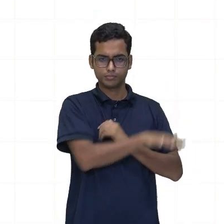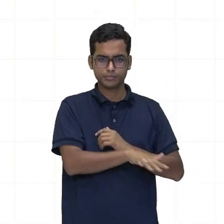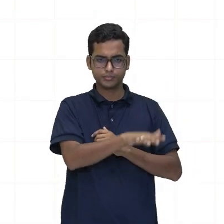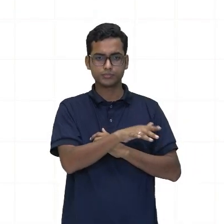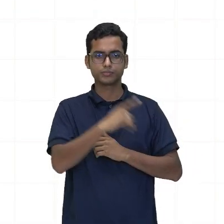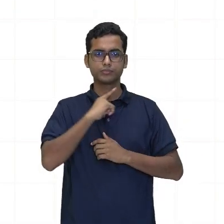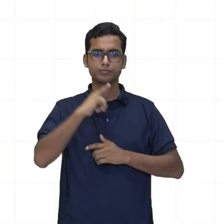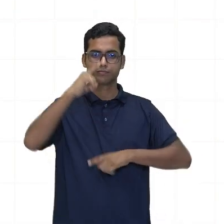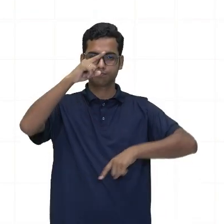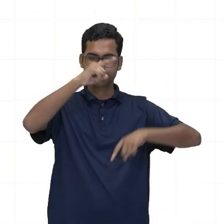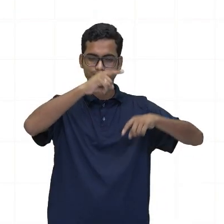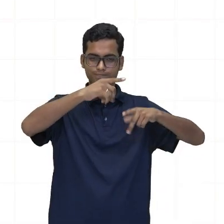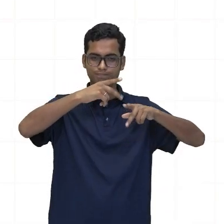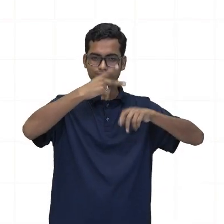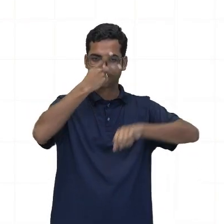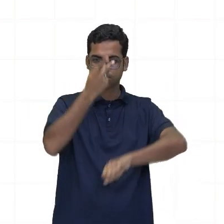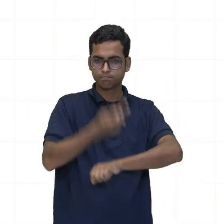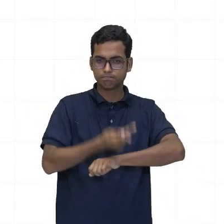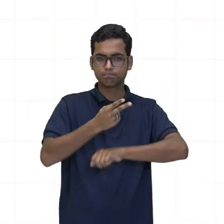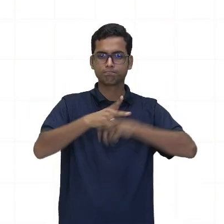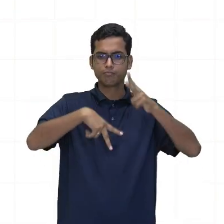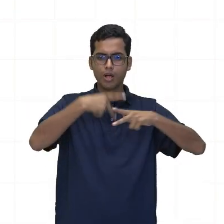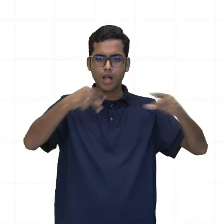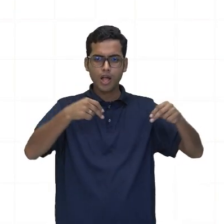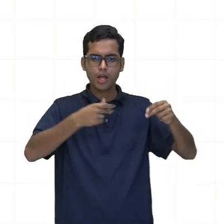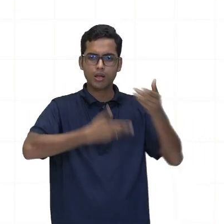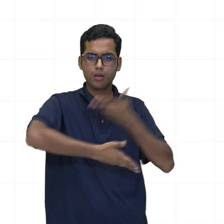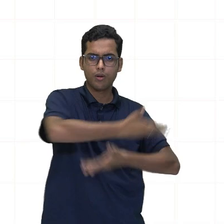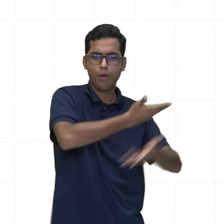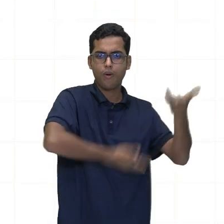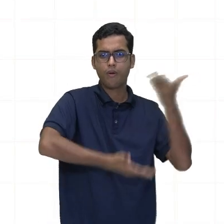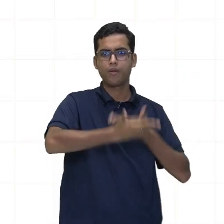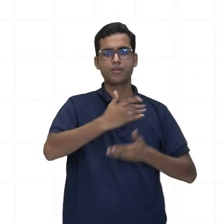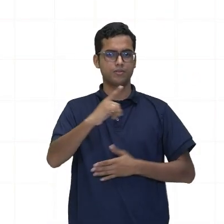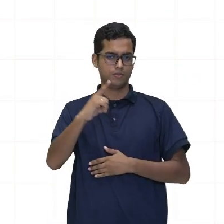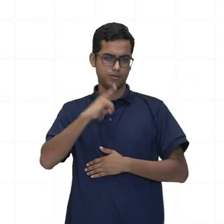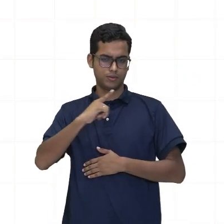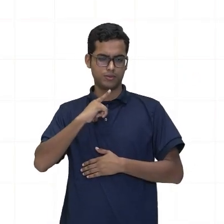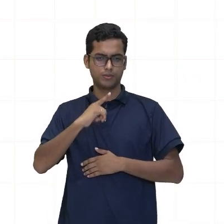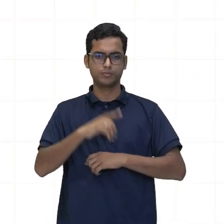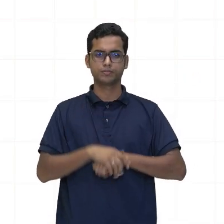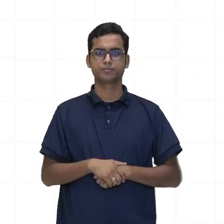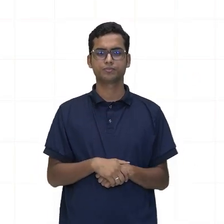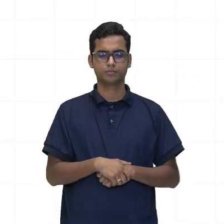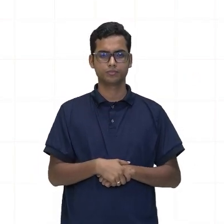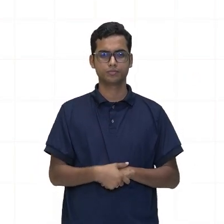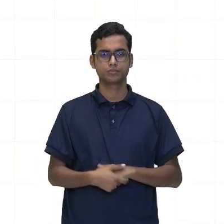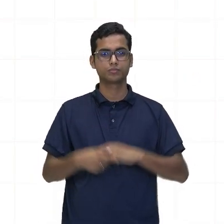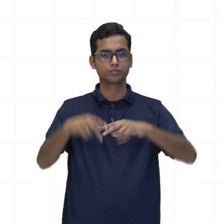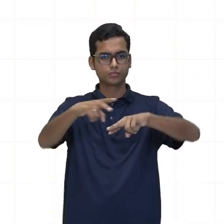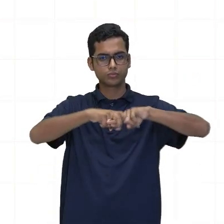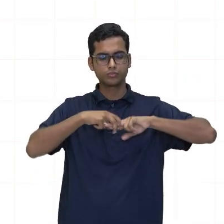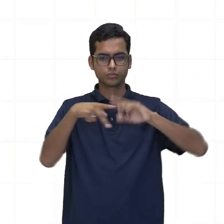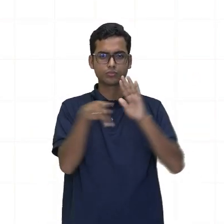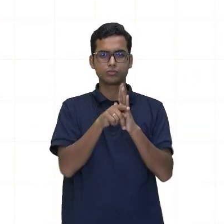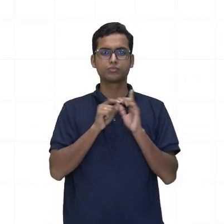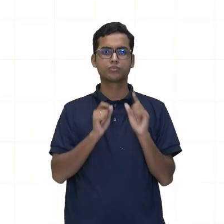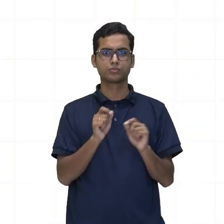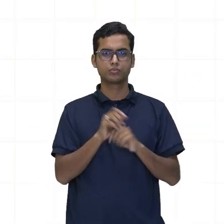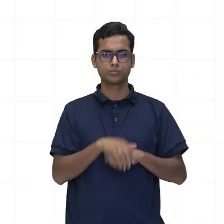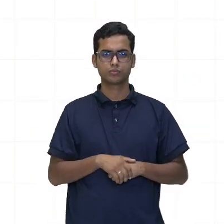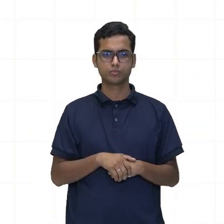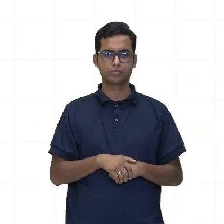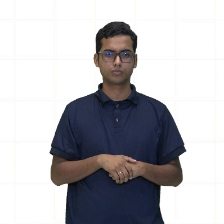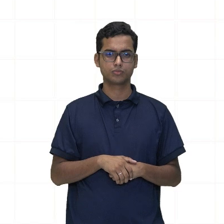de presentes entre espanhóis e astecas. Por que houve essa troca de presentes? Porque os astecas eles queriam